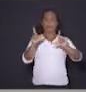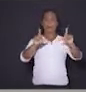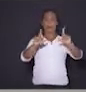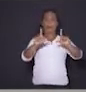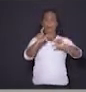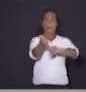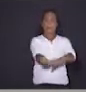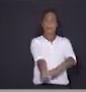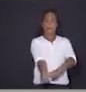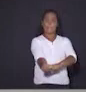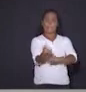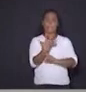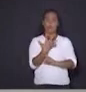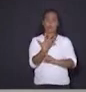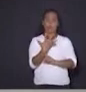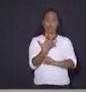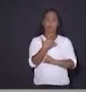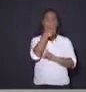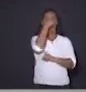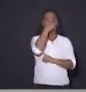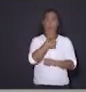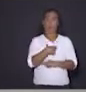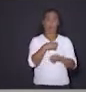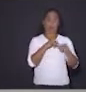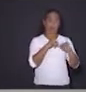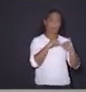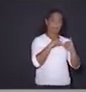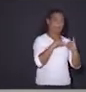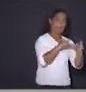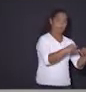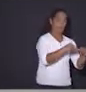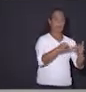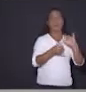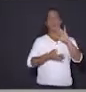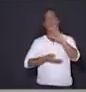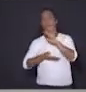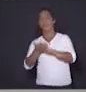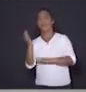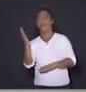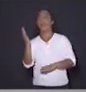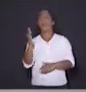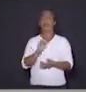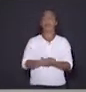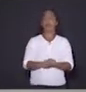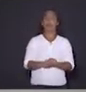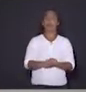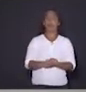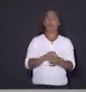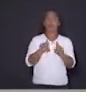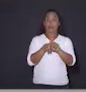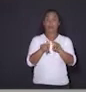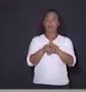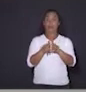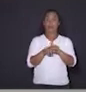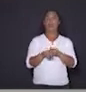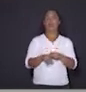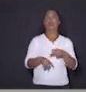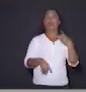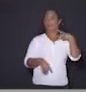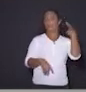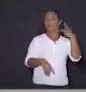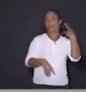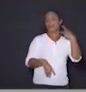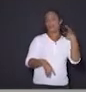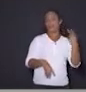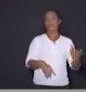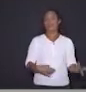direcionada que não é só propaganda do supermercado ou da viagem é a propaganda de um candidato é a propaganda de